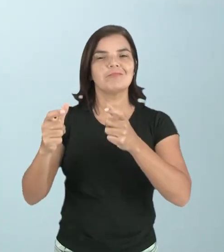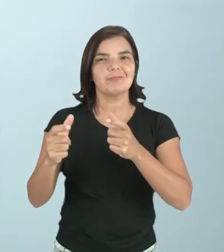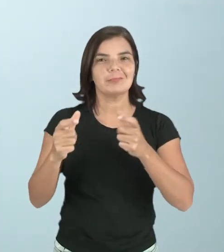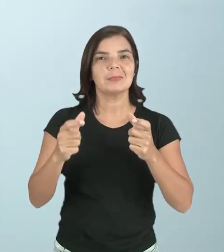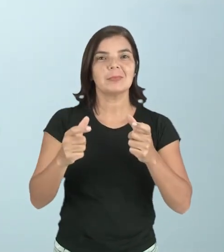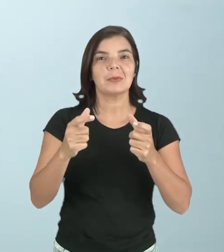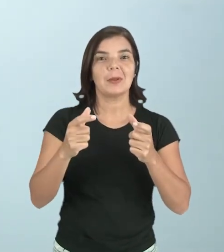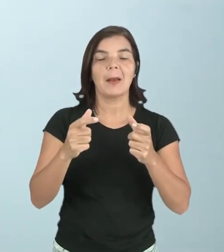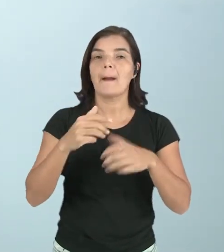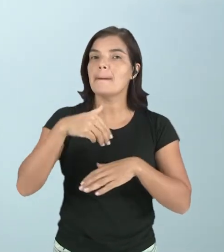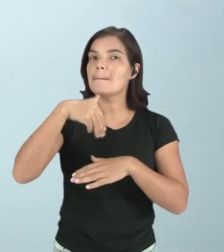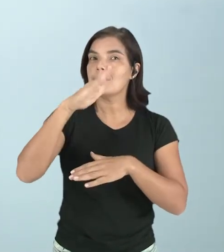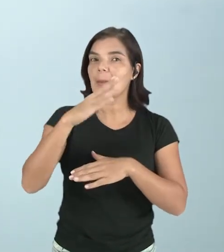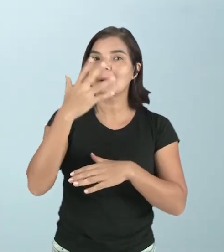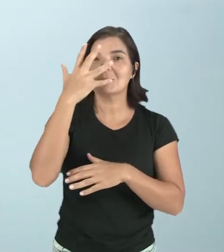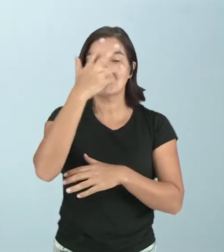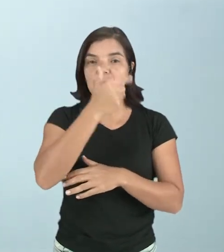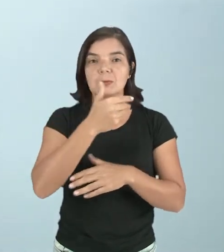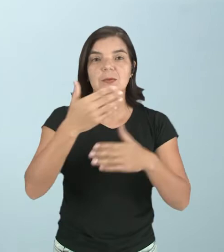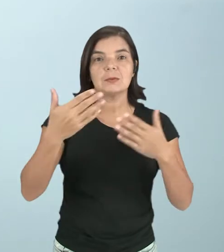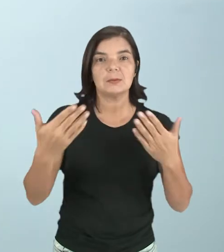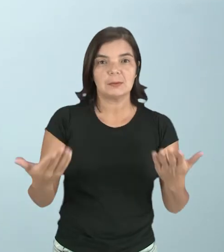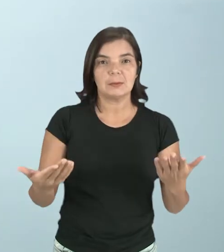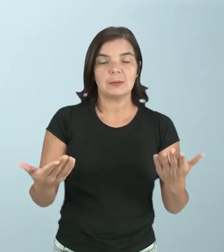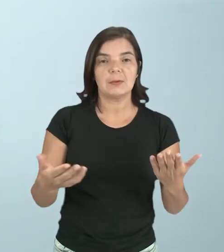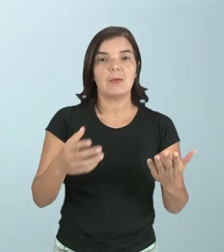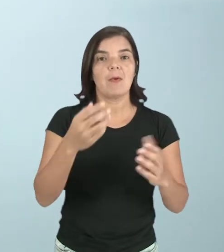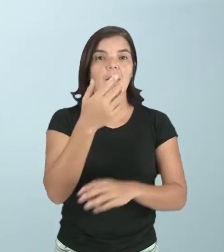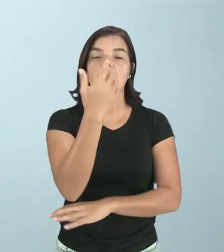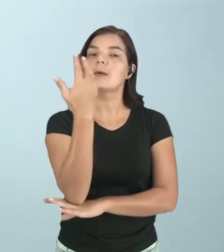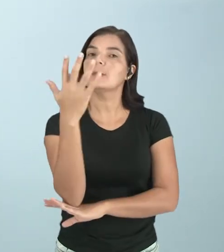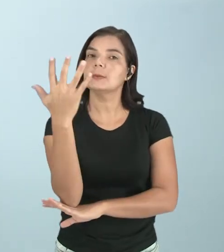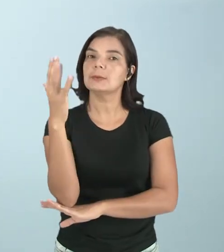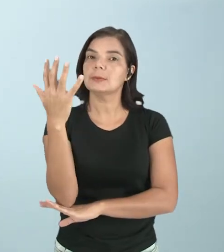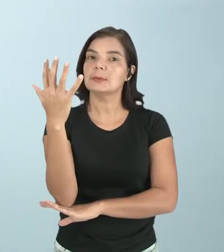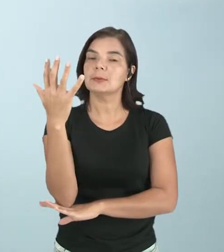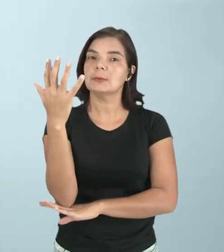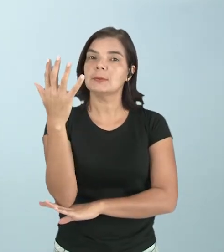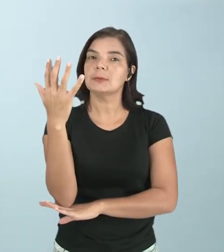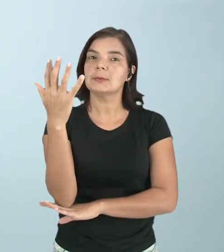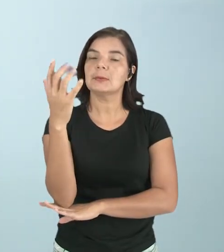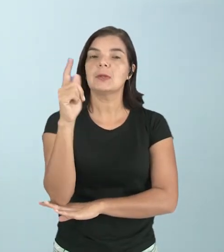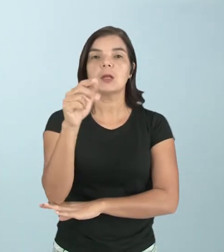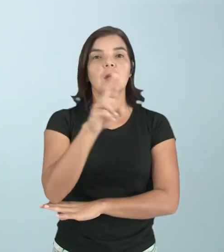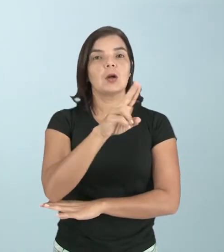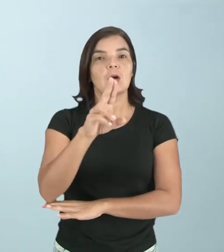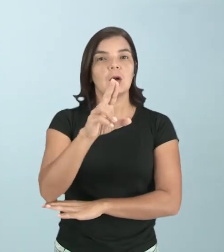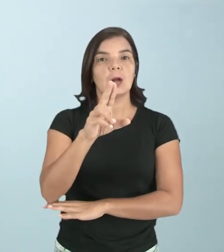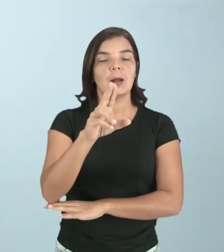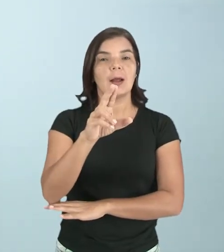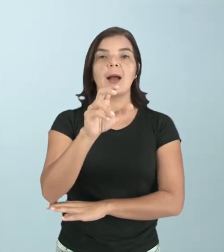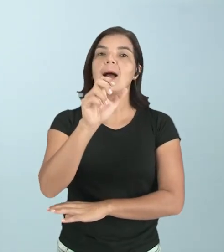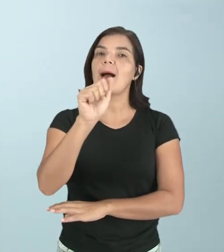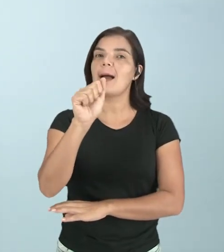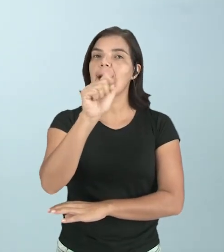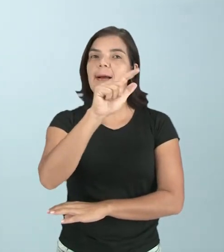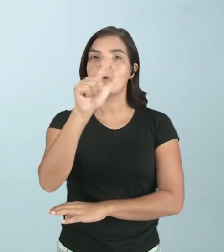uma beleza a mais. Então, essa planta é chamada de